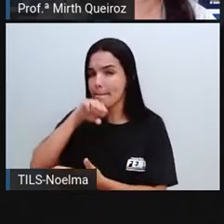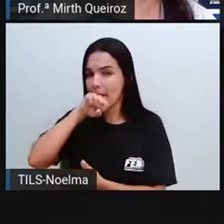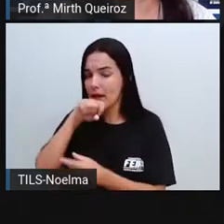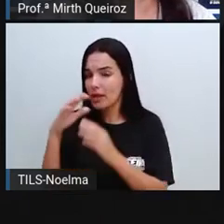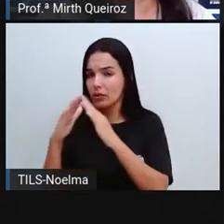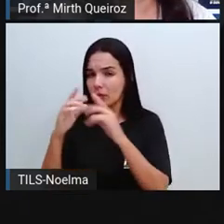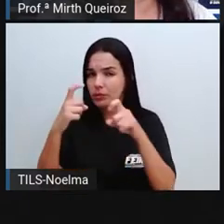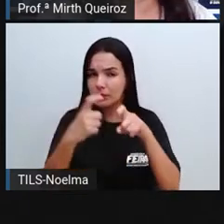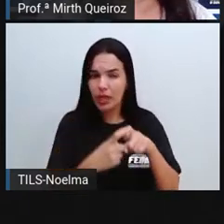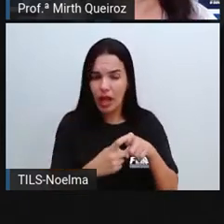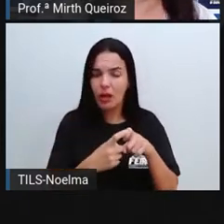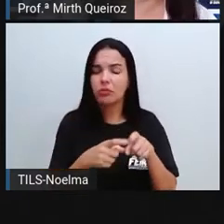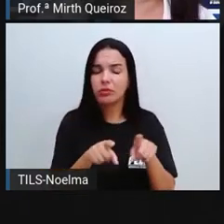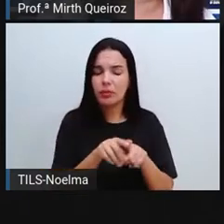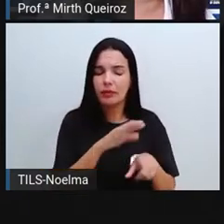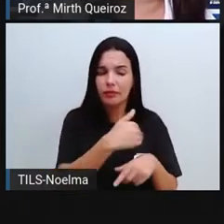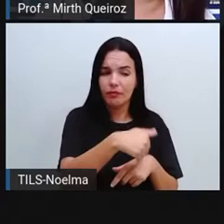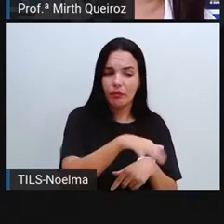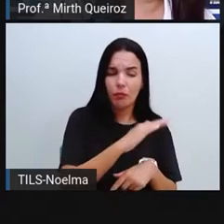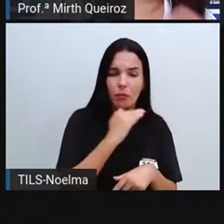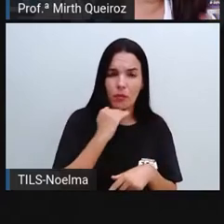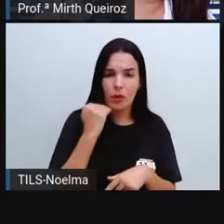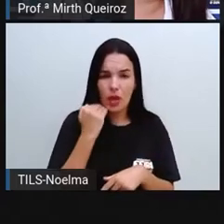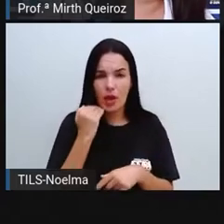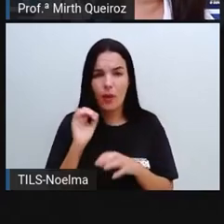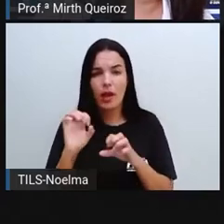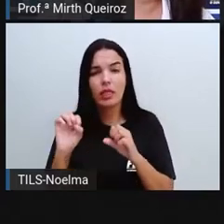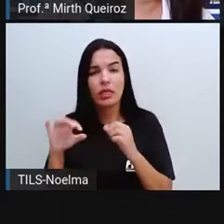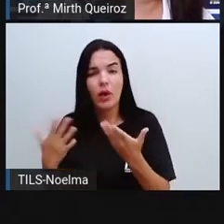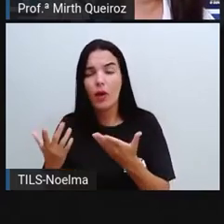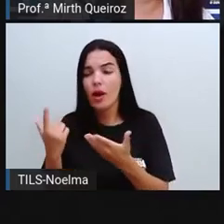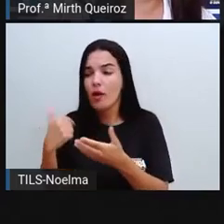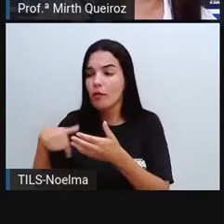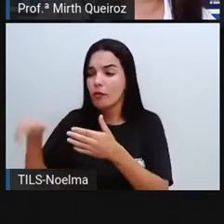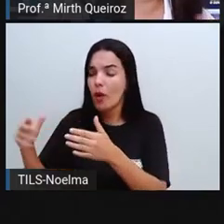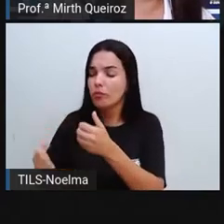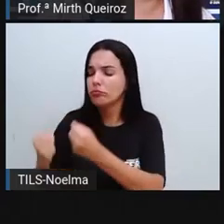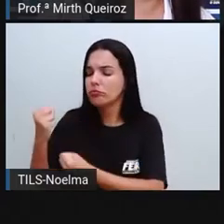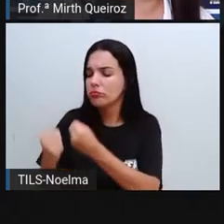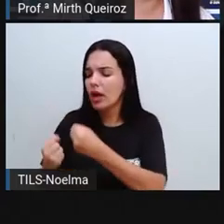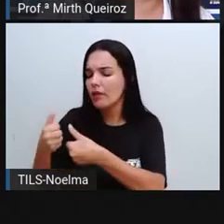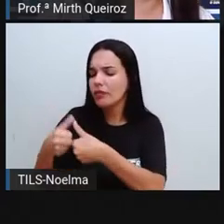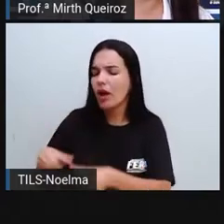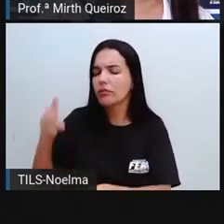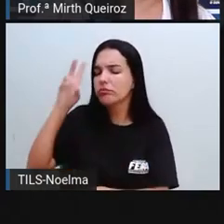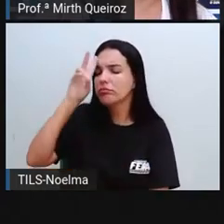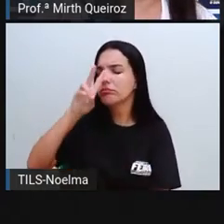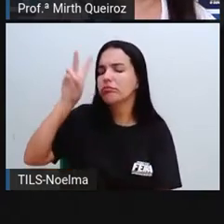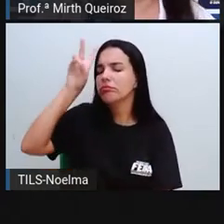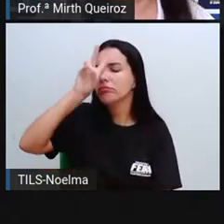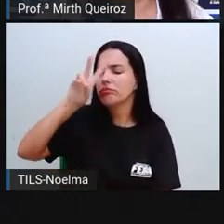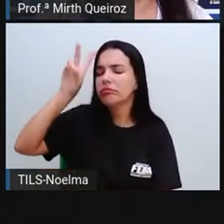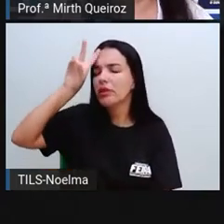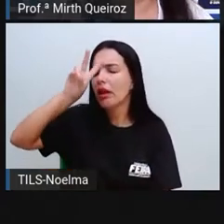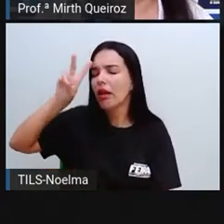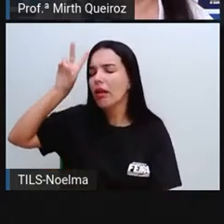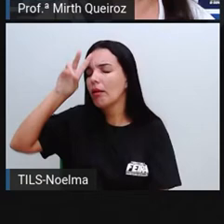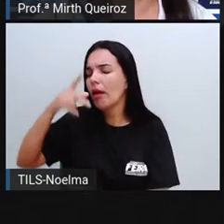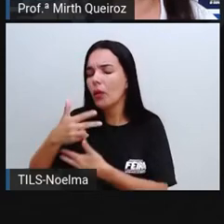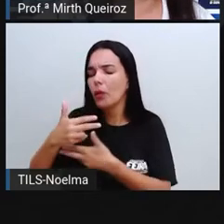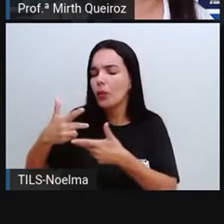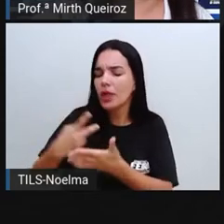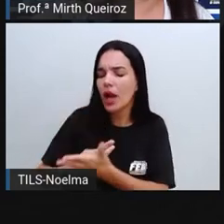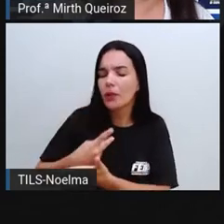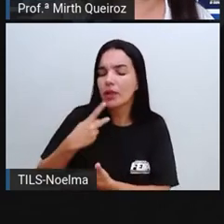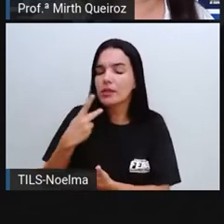chegou a falecer e tal, e ele, ao ir para o carro, ele começou a lembrar de coisas que aconteceram aí na vida dele, né? Que